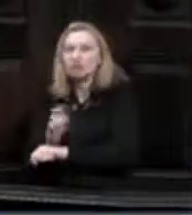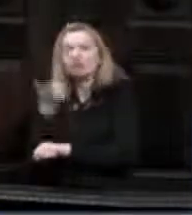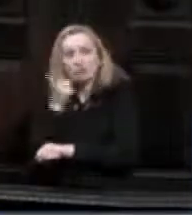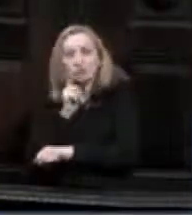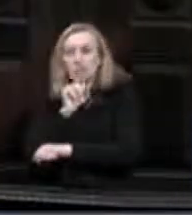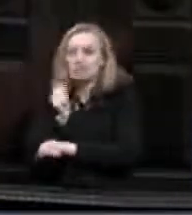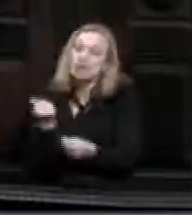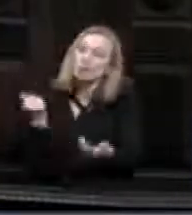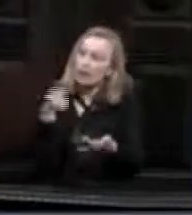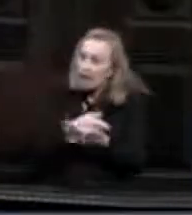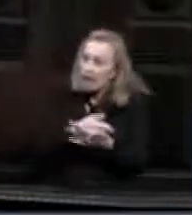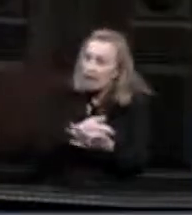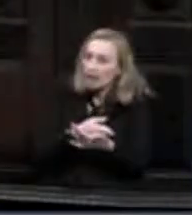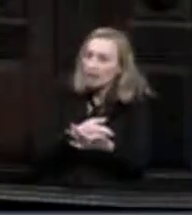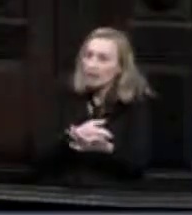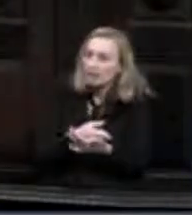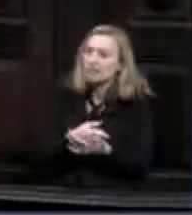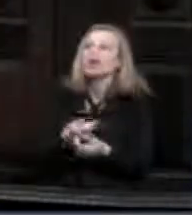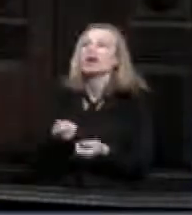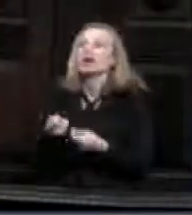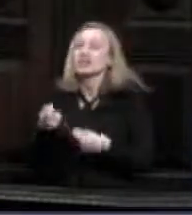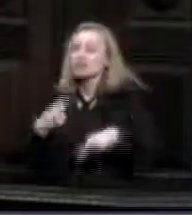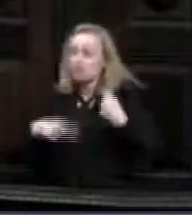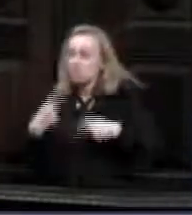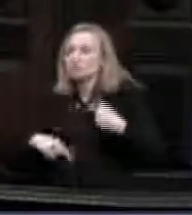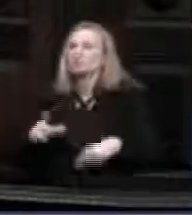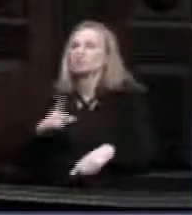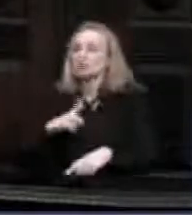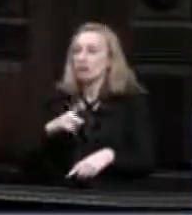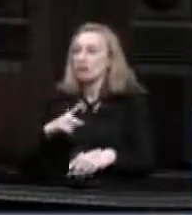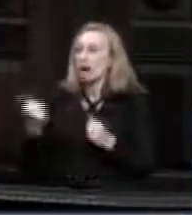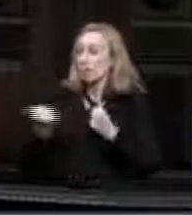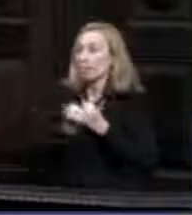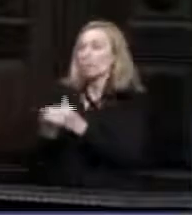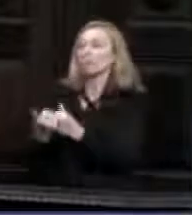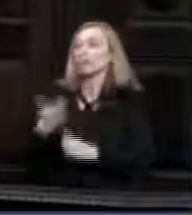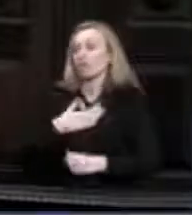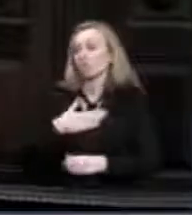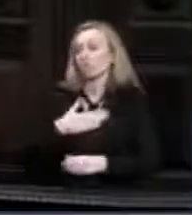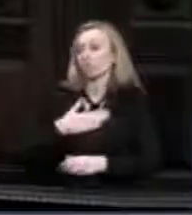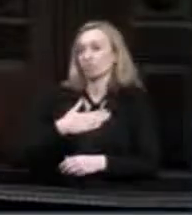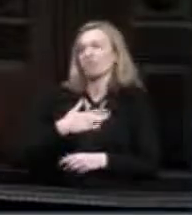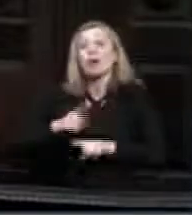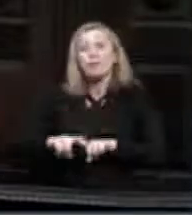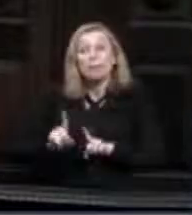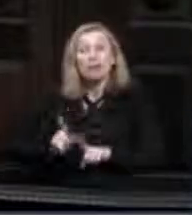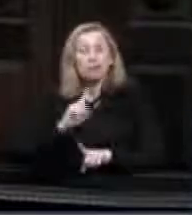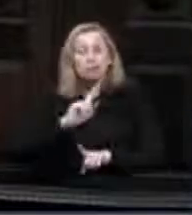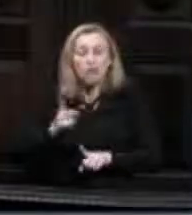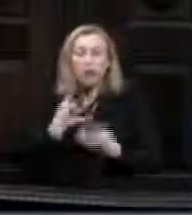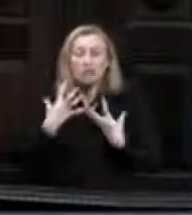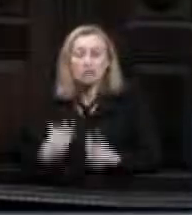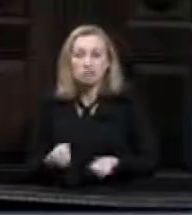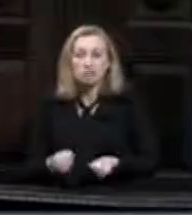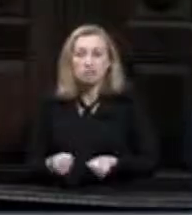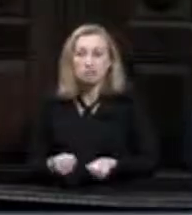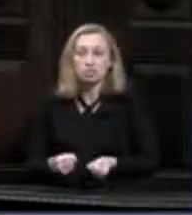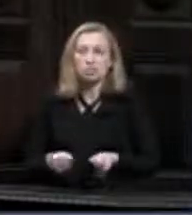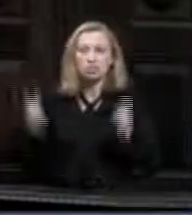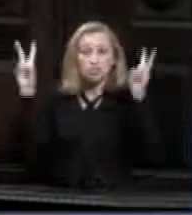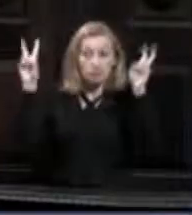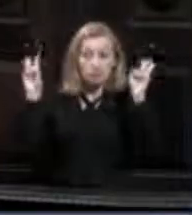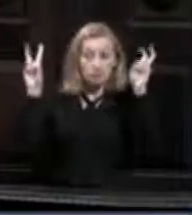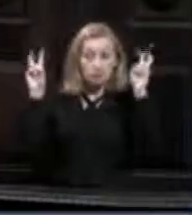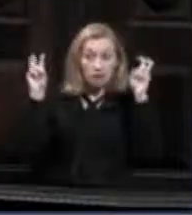pagamento. Essa discussão tem o meu apoio, faz sentido e eu apoio. Mas eu não concordo que esse tema